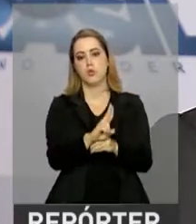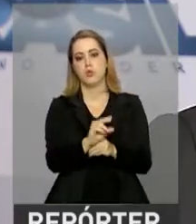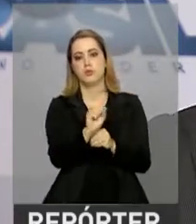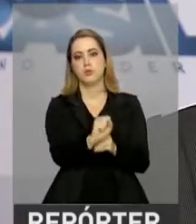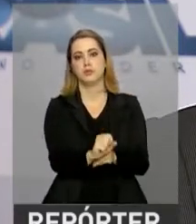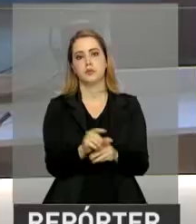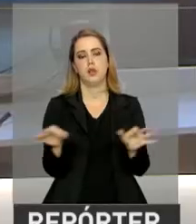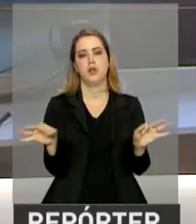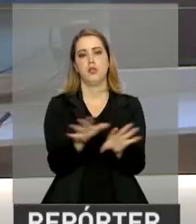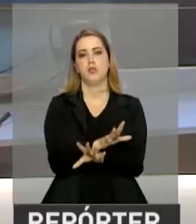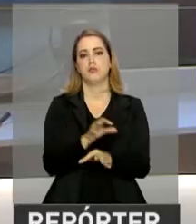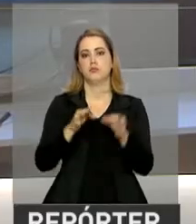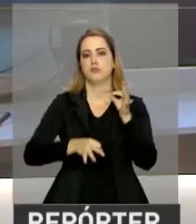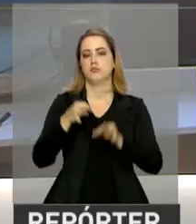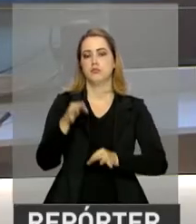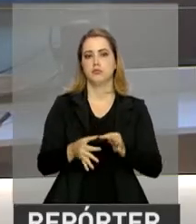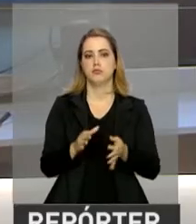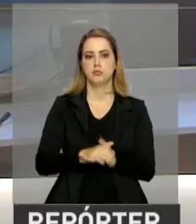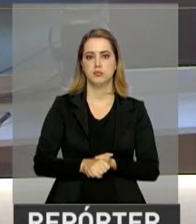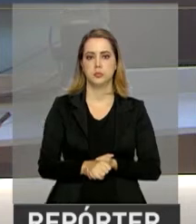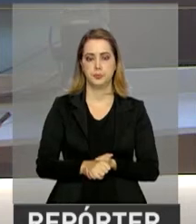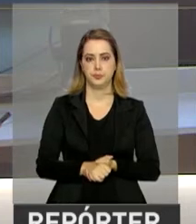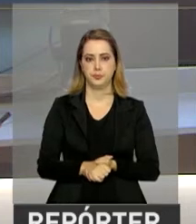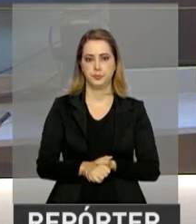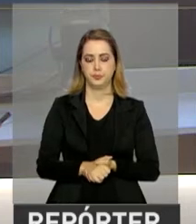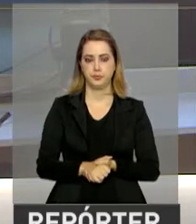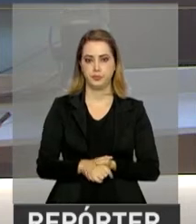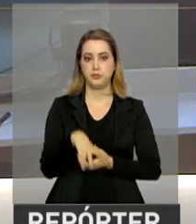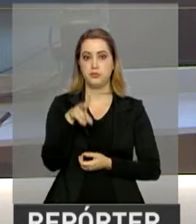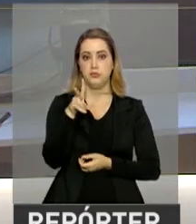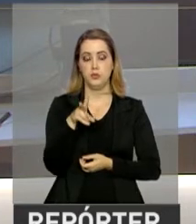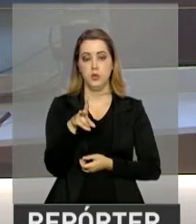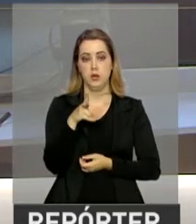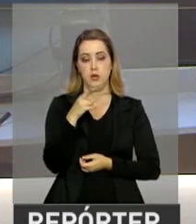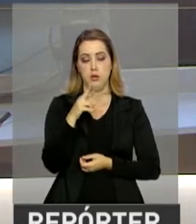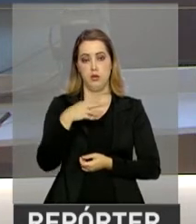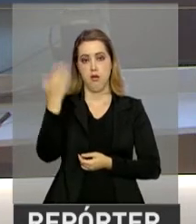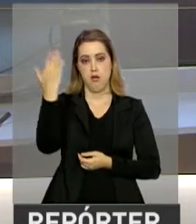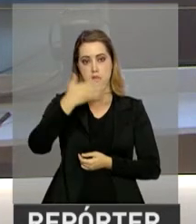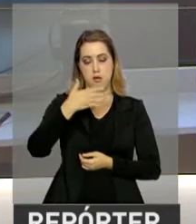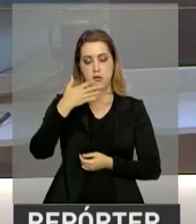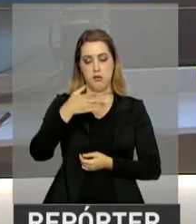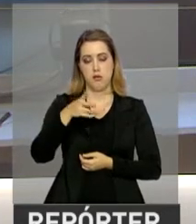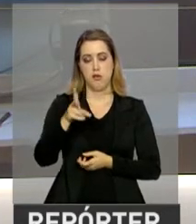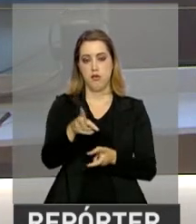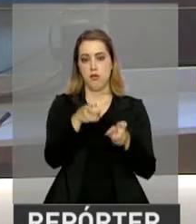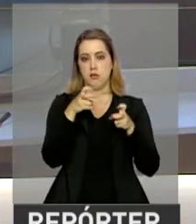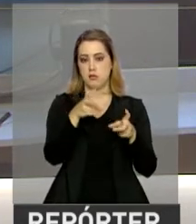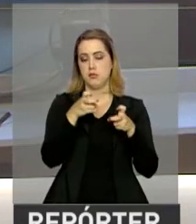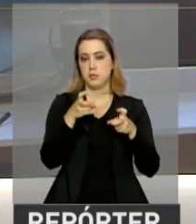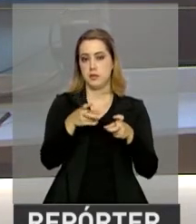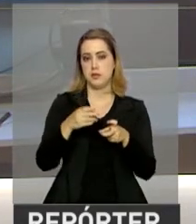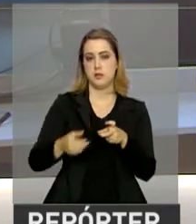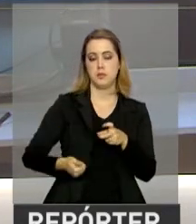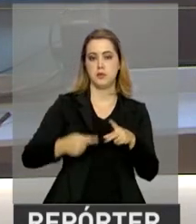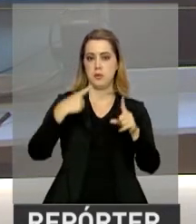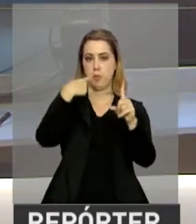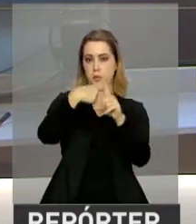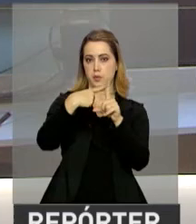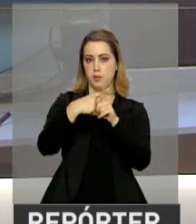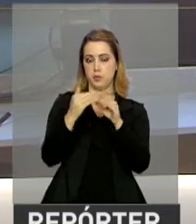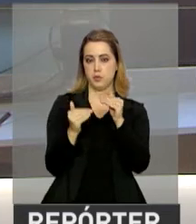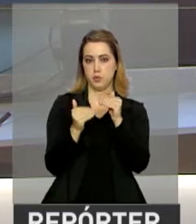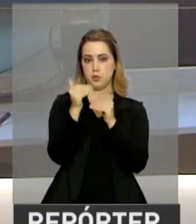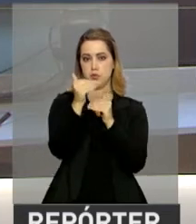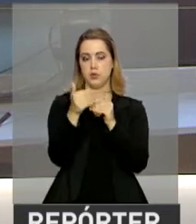judicialização a avaliação positiva do governo do presidente michel temer subiu de 11,3 por cento em junho